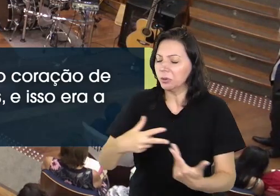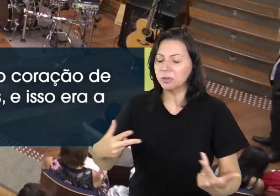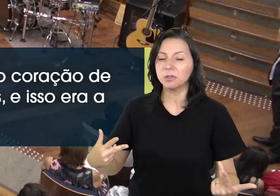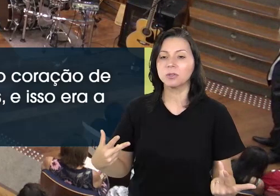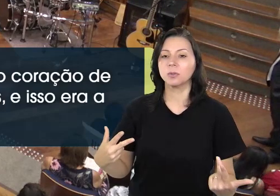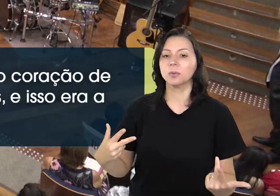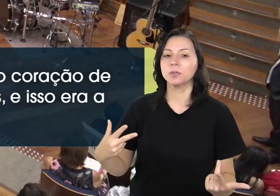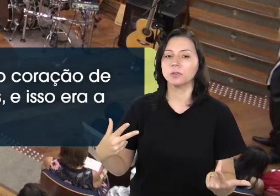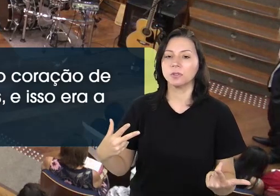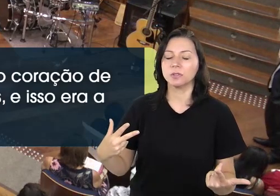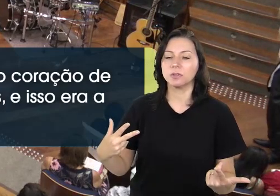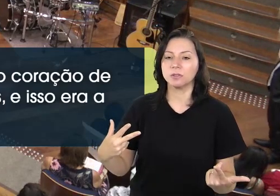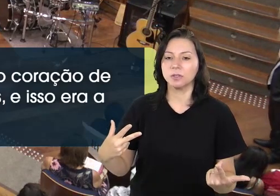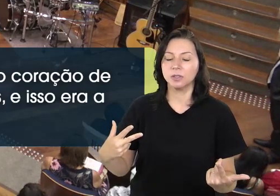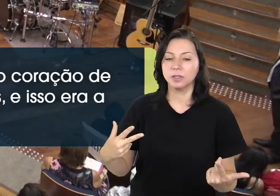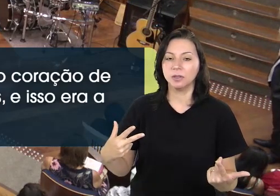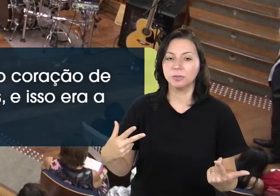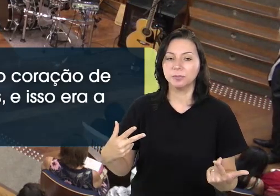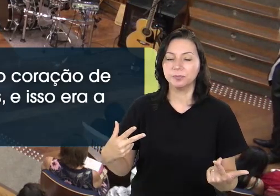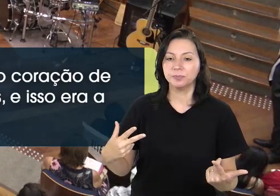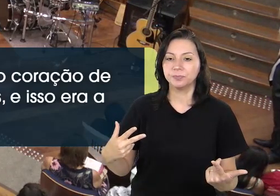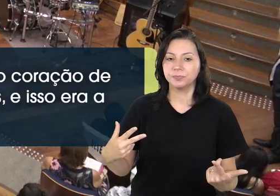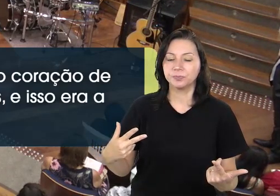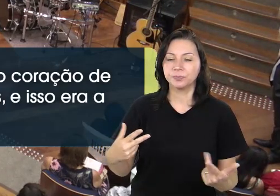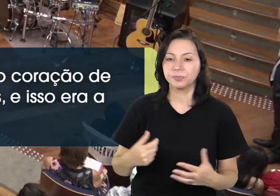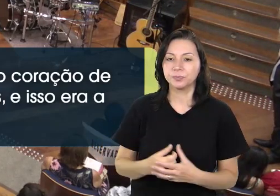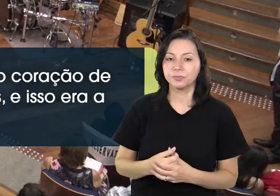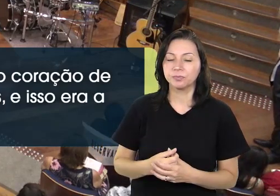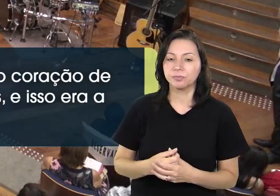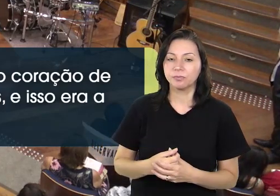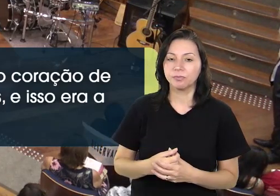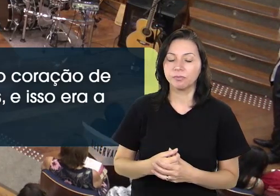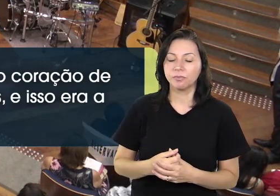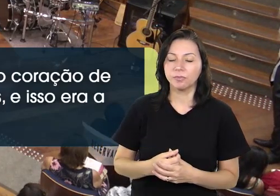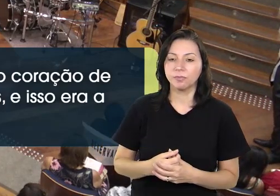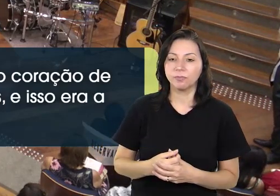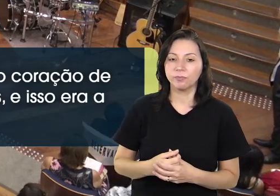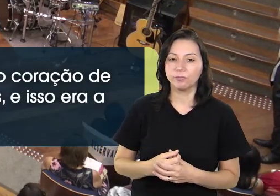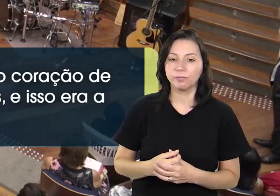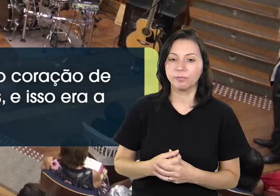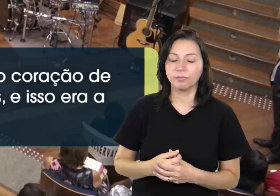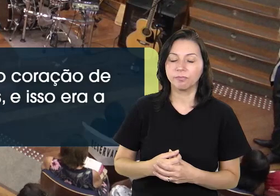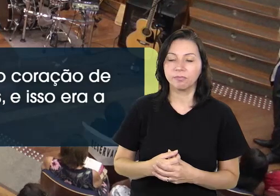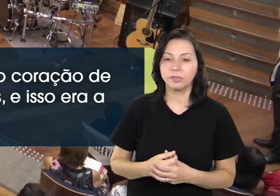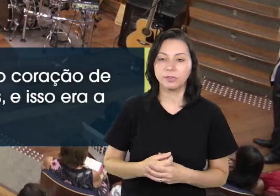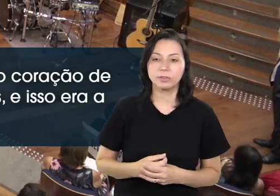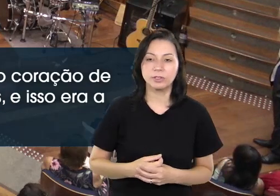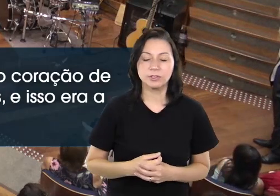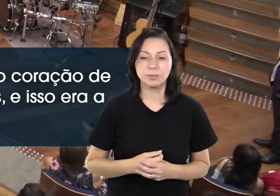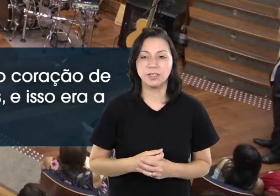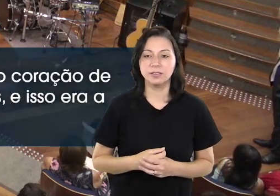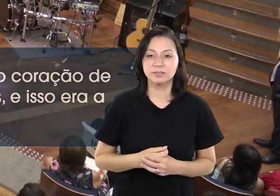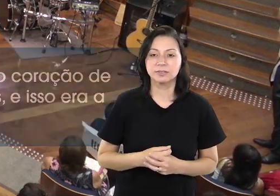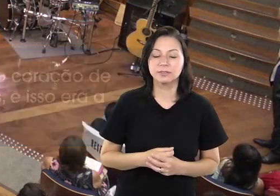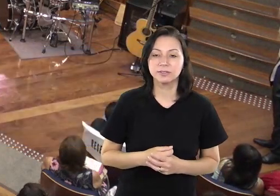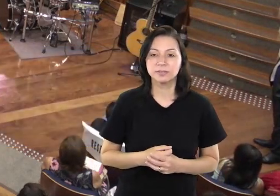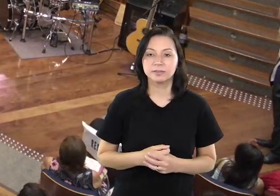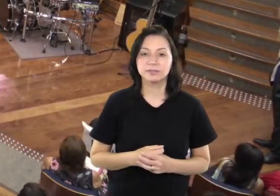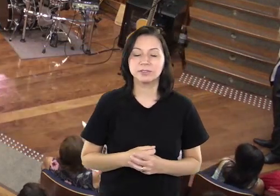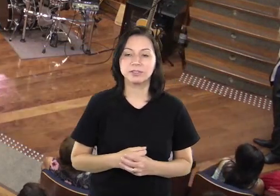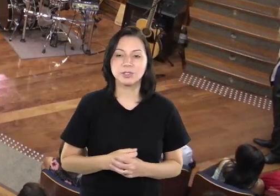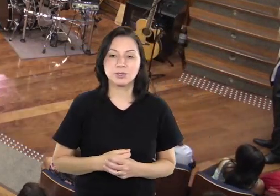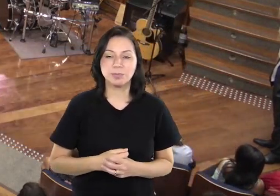me alegrava com todas as minhas fadigas isso era a recompensa e todas elas chama atenção